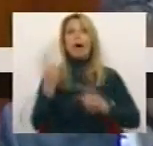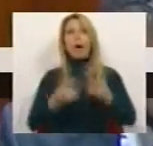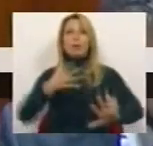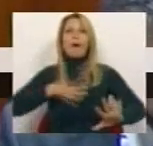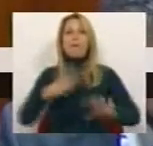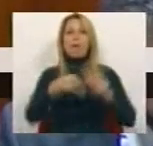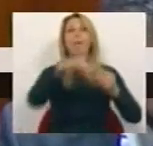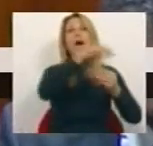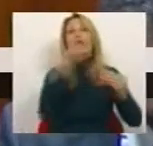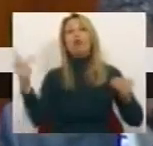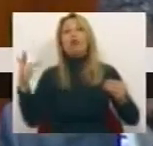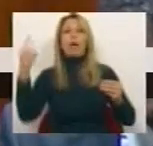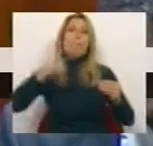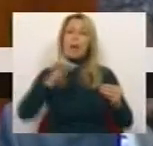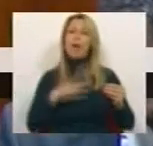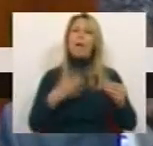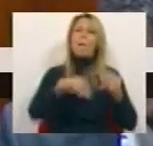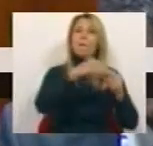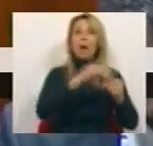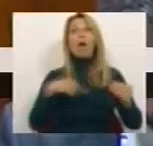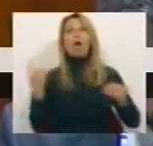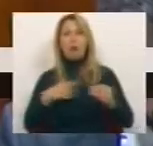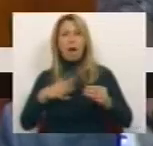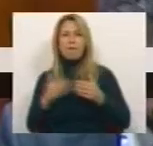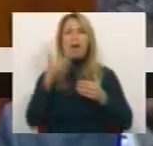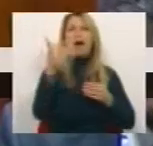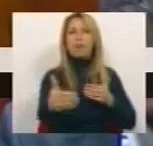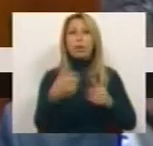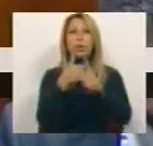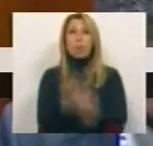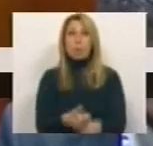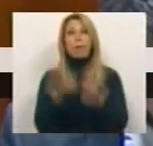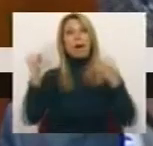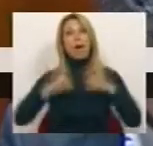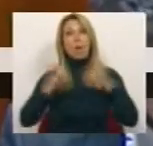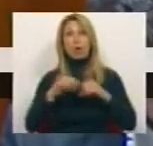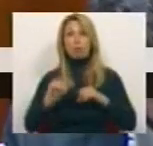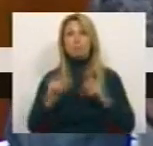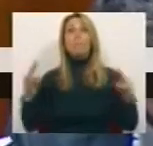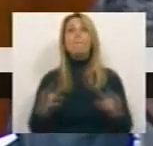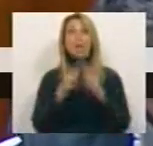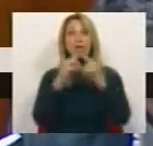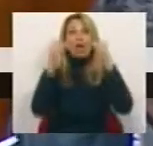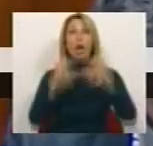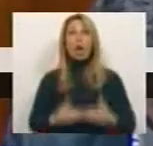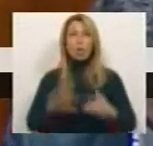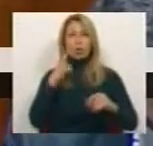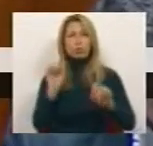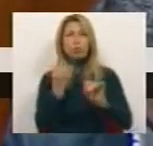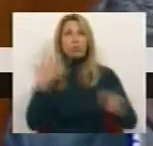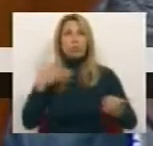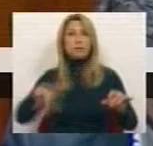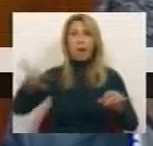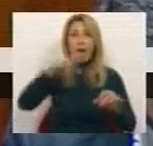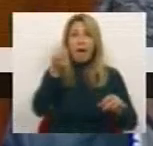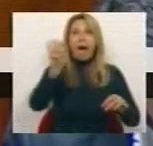Troika, o nosso objetivo é estar na linha da frente do cumprimento do Acordo de Paris. Reduzir emissões significa, sem dúvida, melhorar a eficiência do